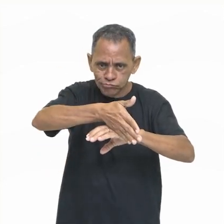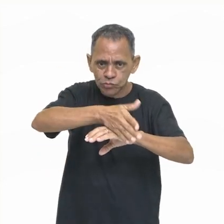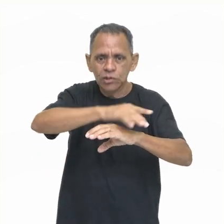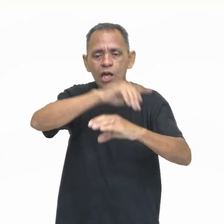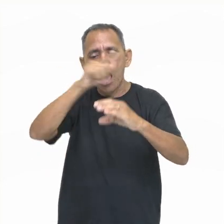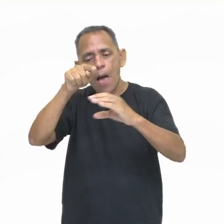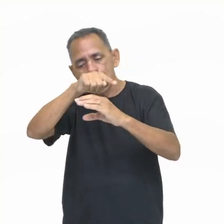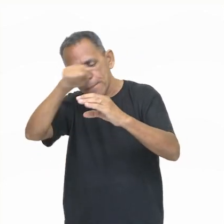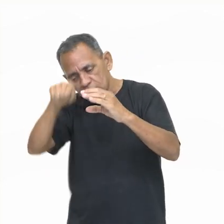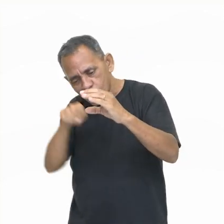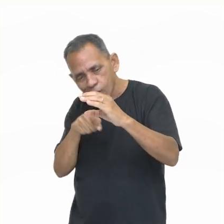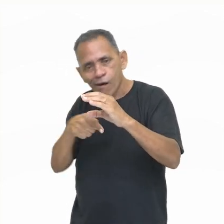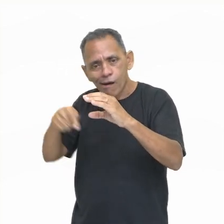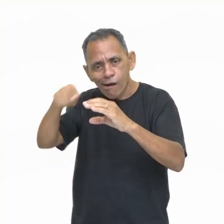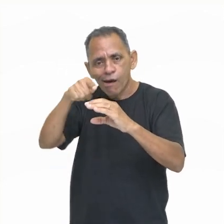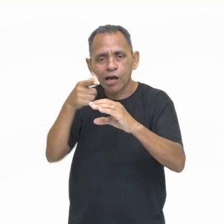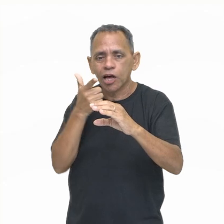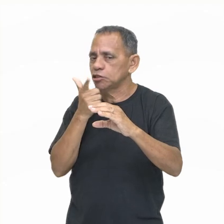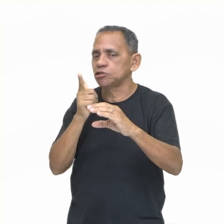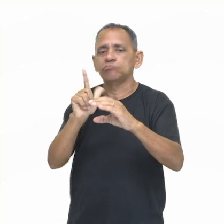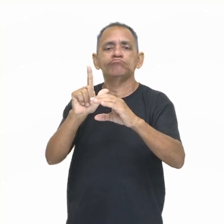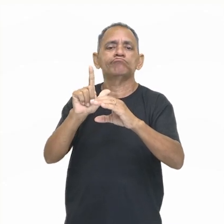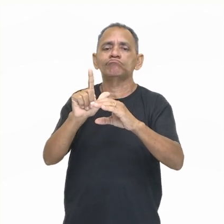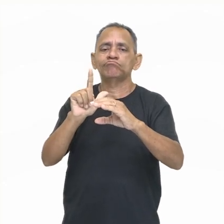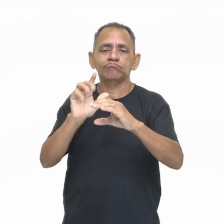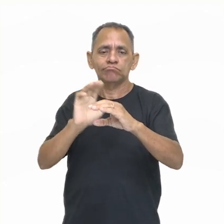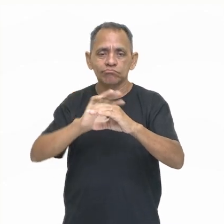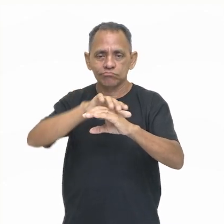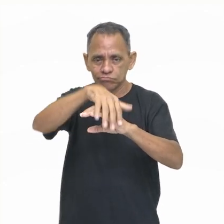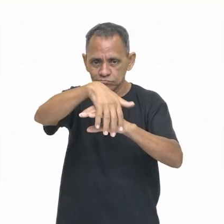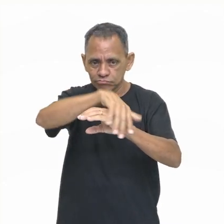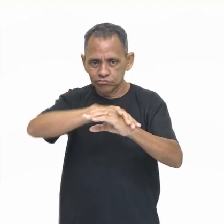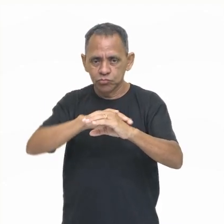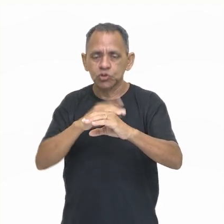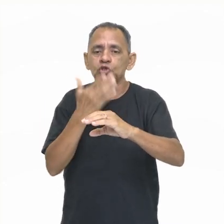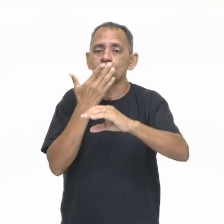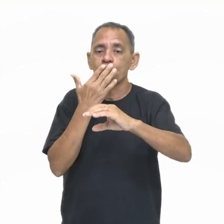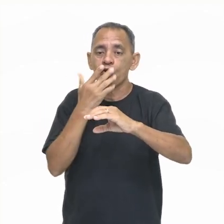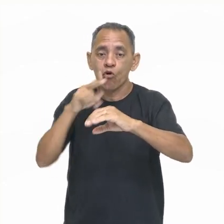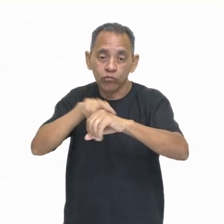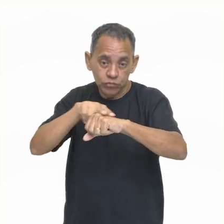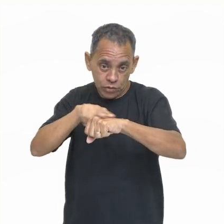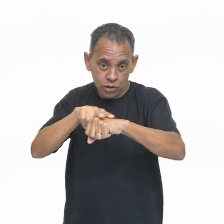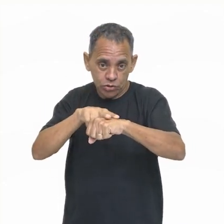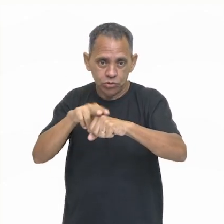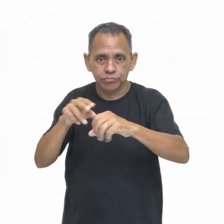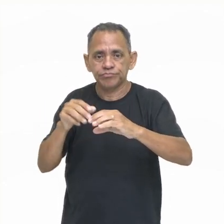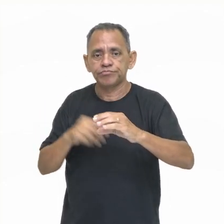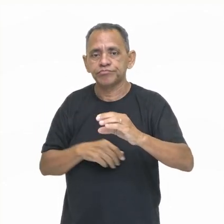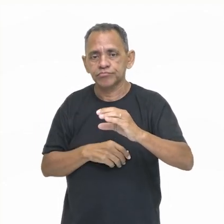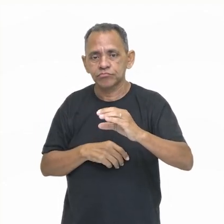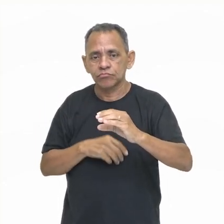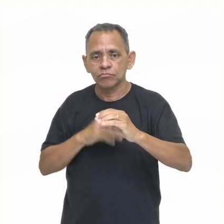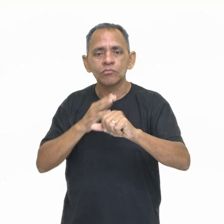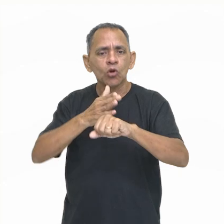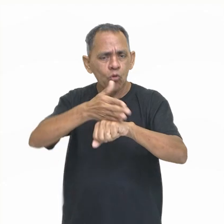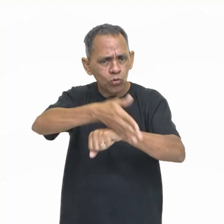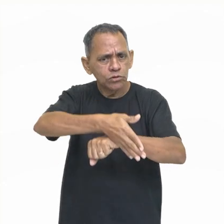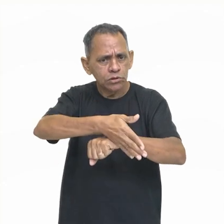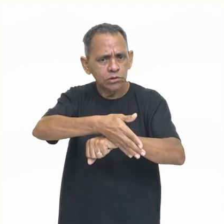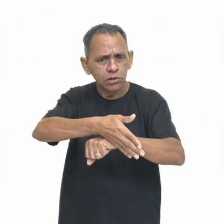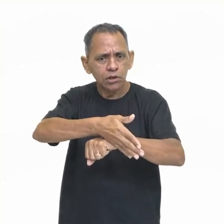que ela atravessa, né? No caso dessa proteína que está aí na cor verde, ela consegue atravessar